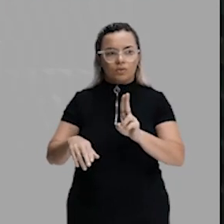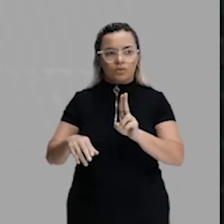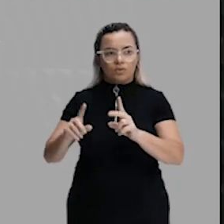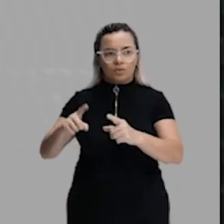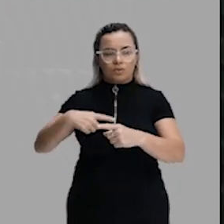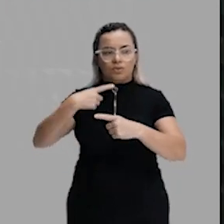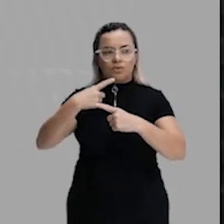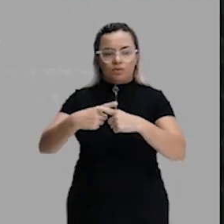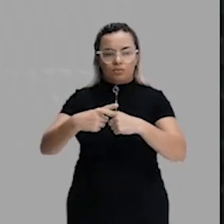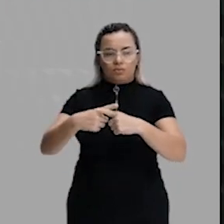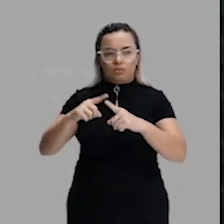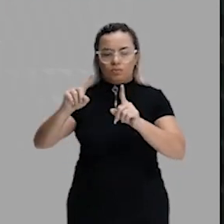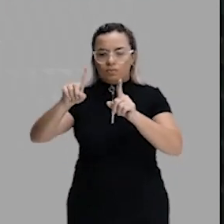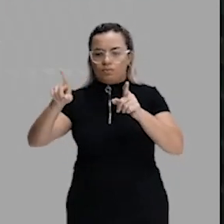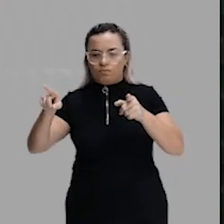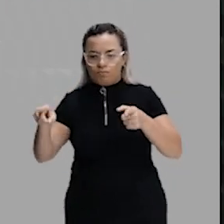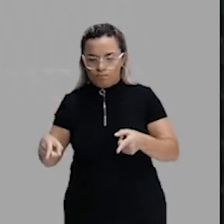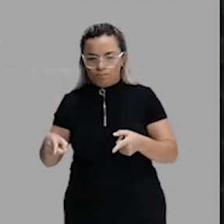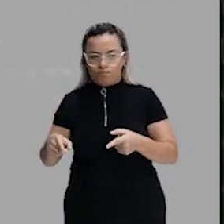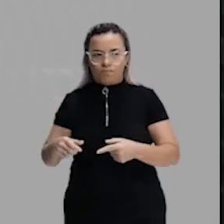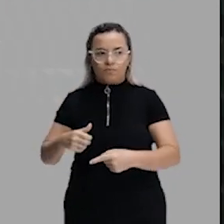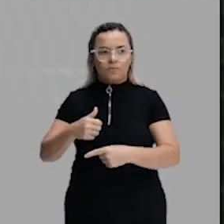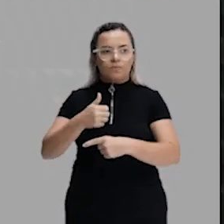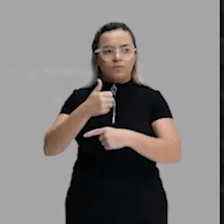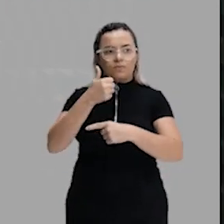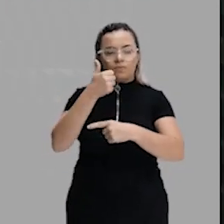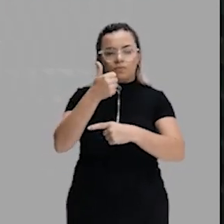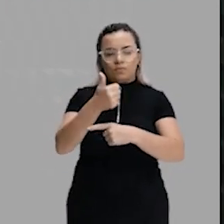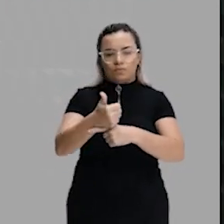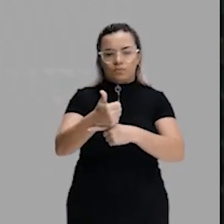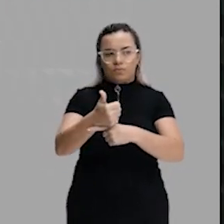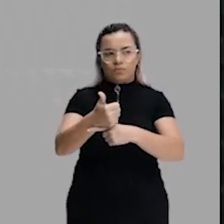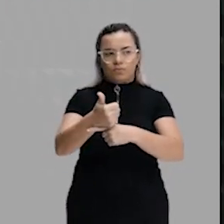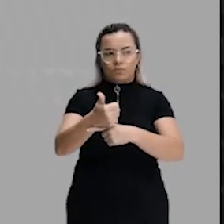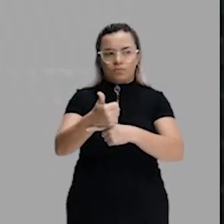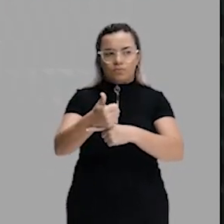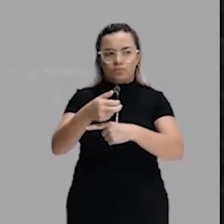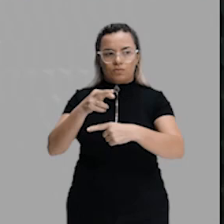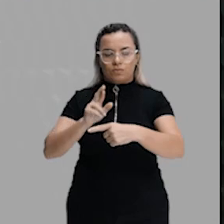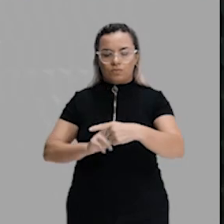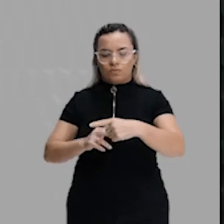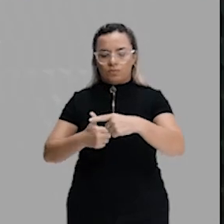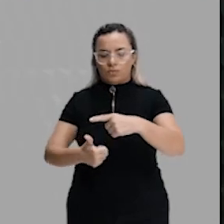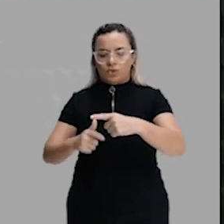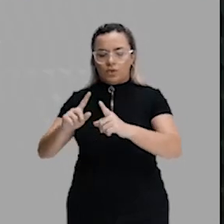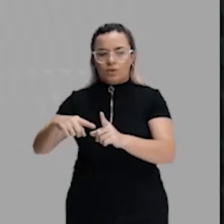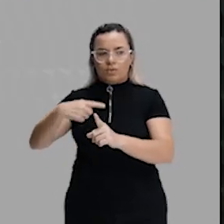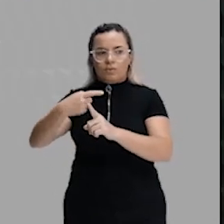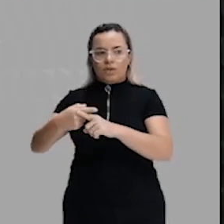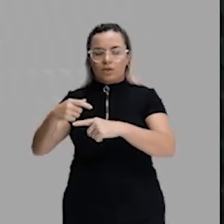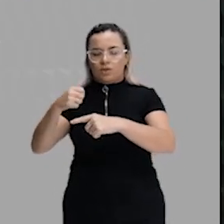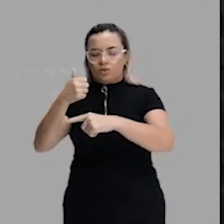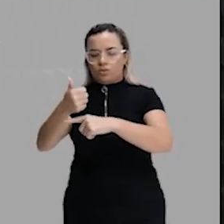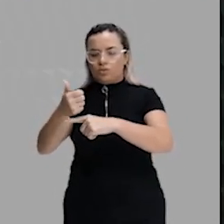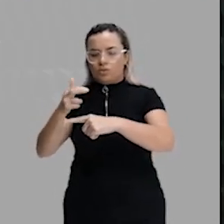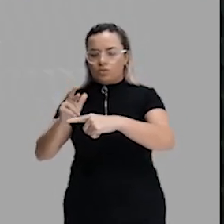Mais 1 sobre R2, 1 sobre R3, até,